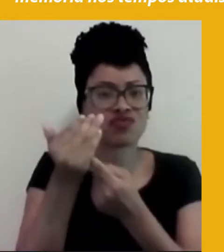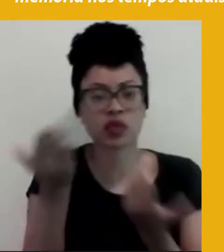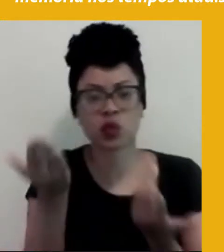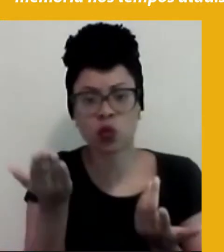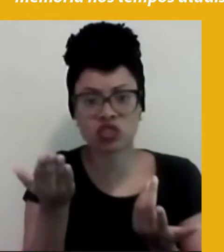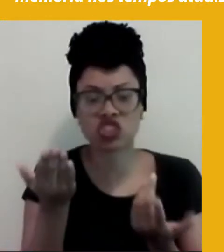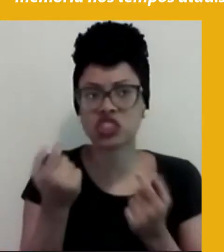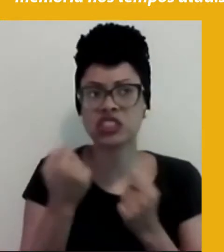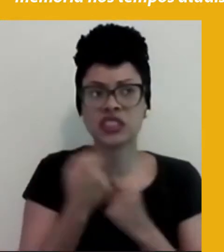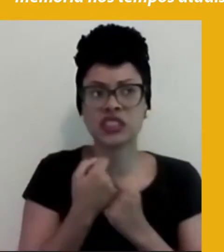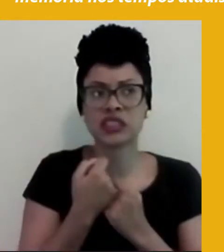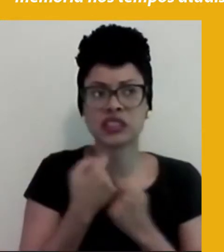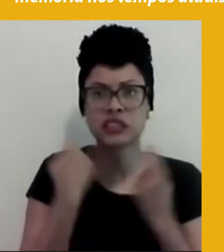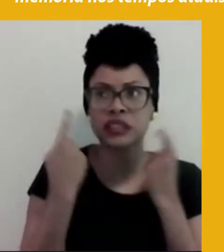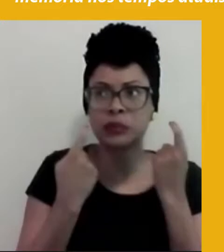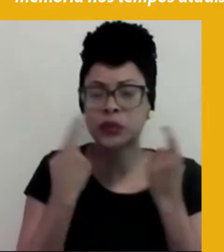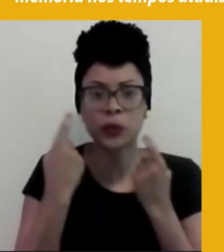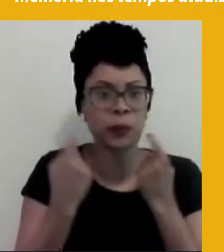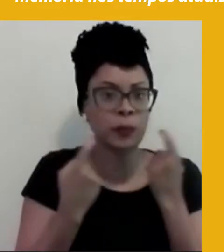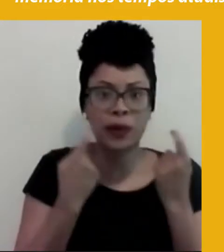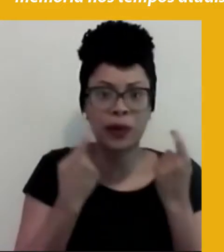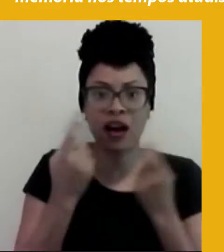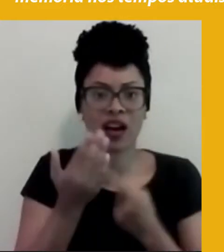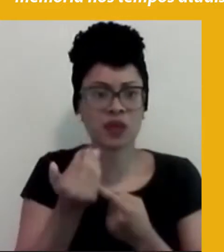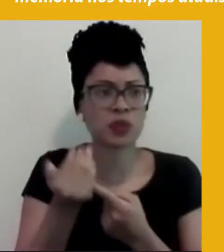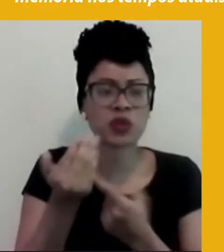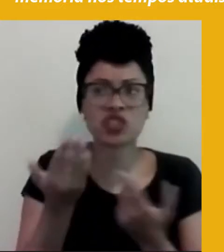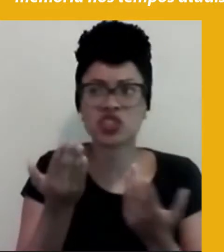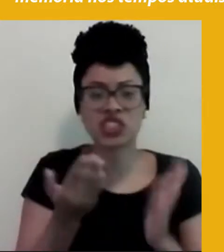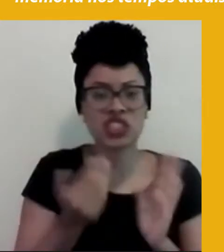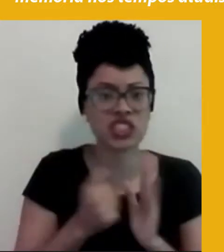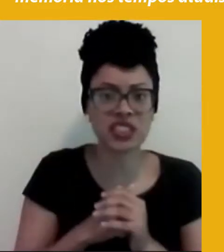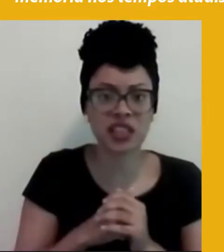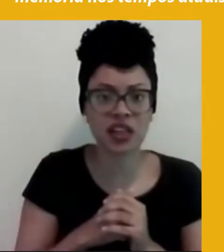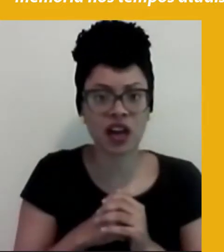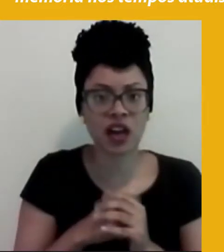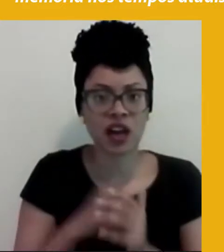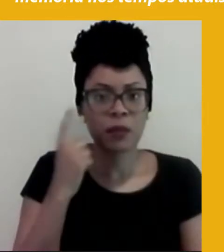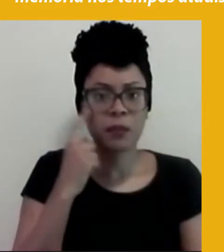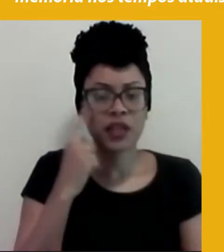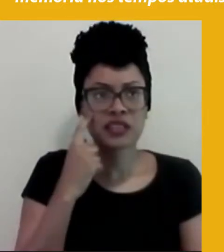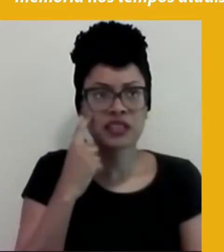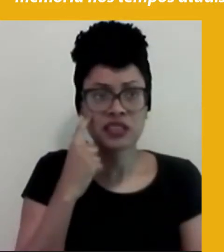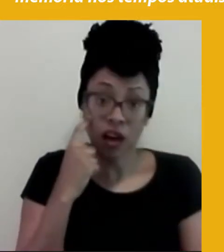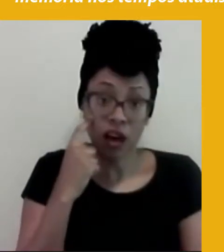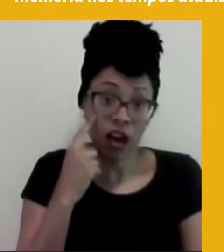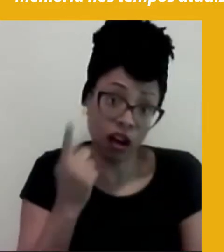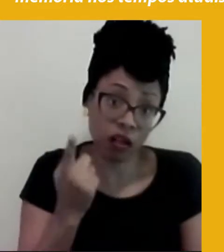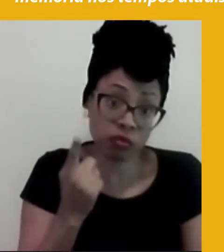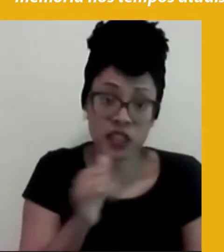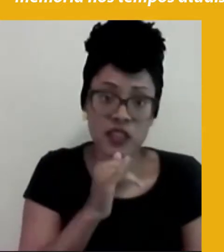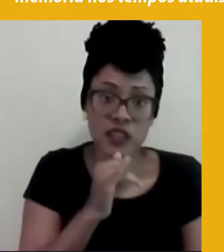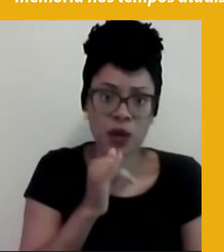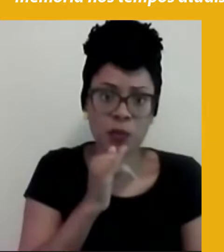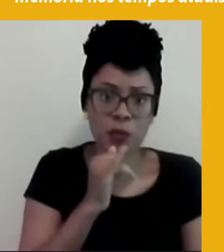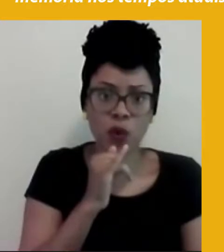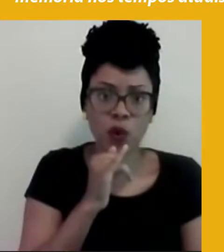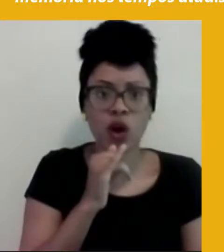preocupação de voltar a uma normalidade com protocolos de visitação. Enfim, eu acho isso tudo ótimo. Acho perfeito que os museus